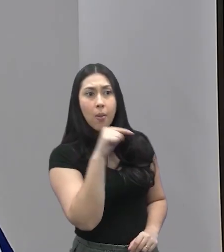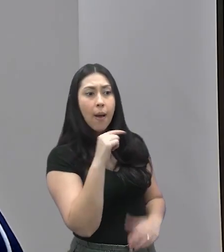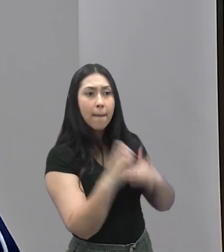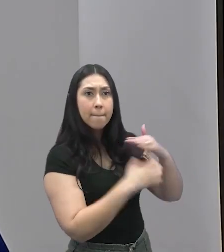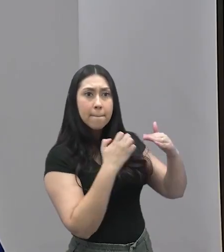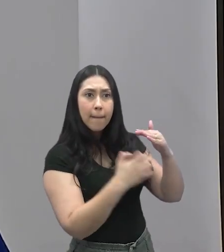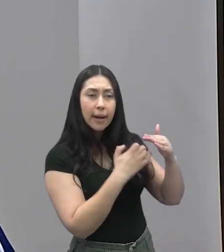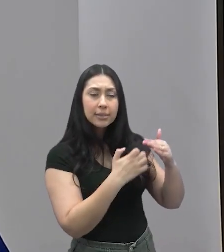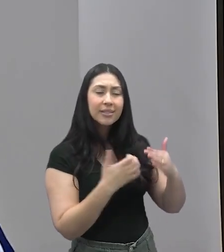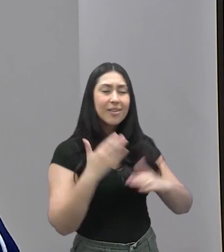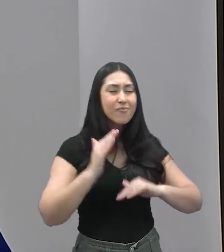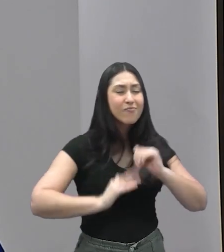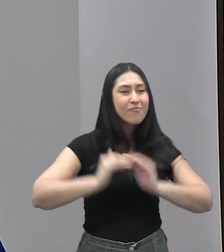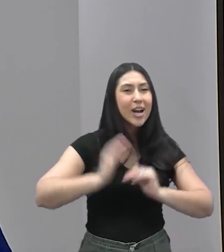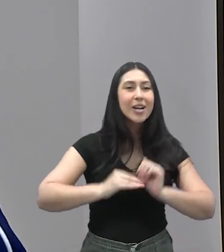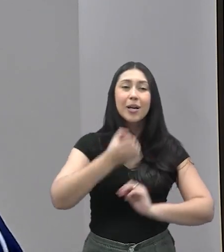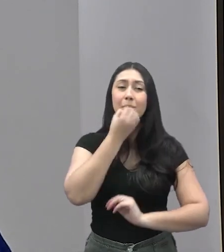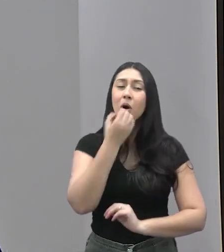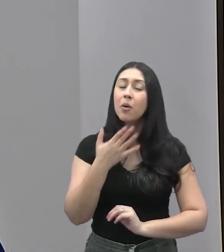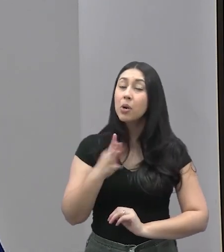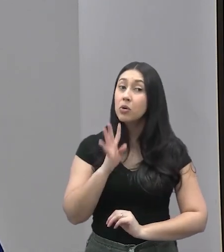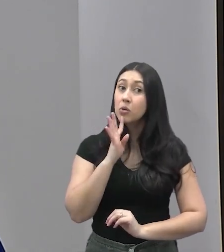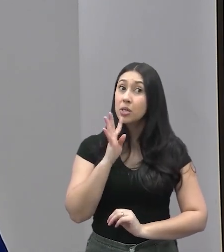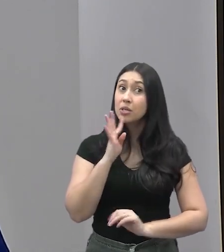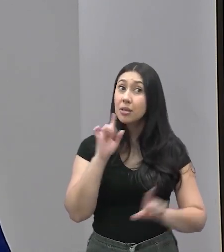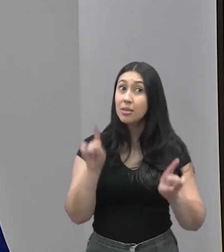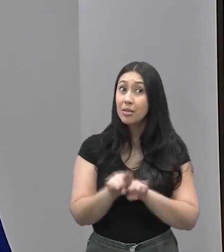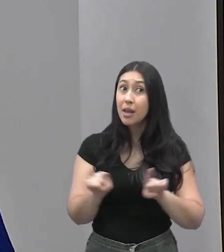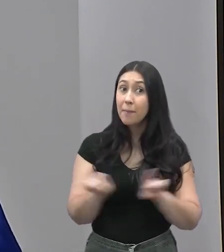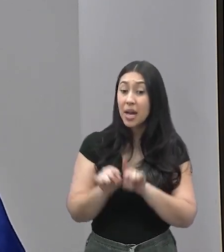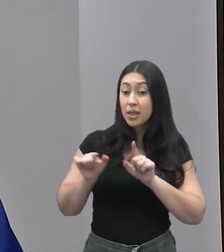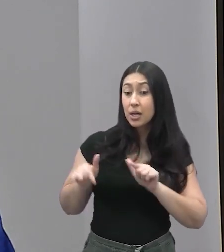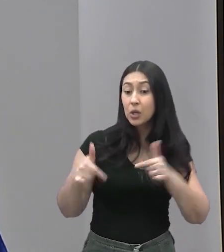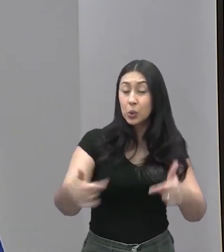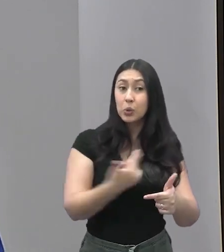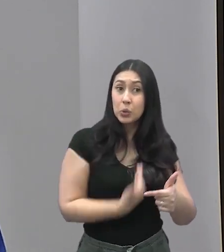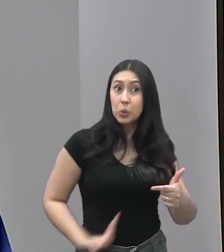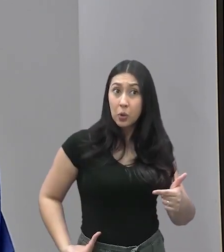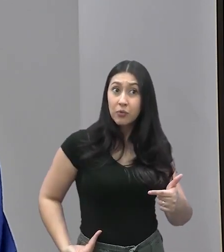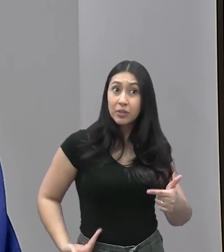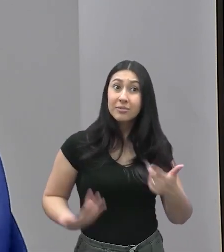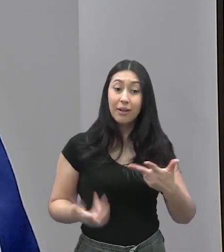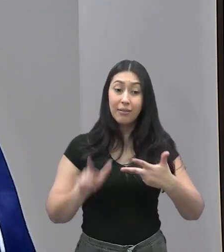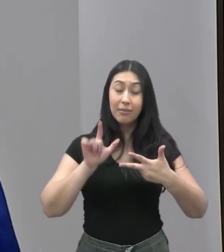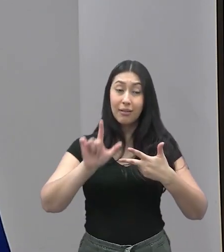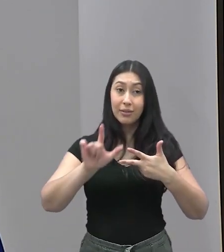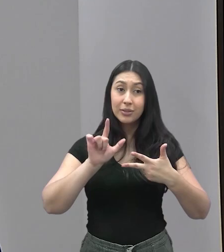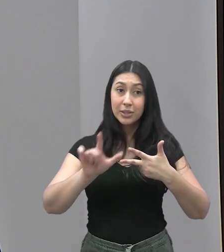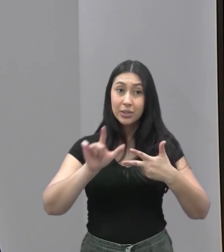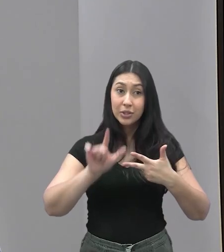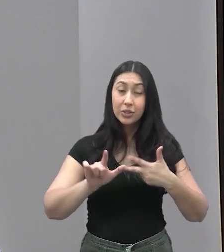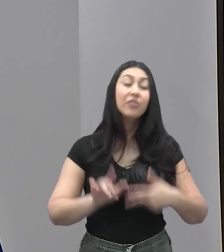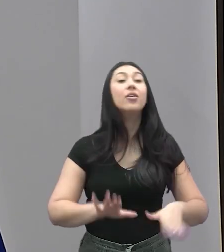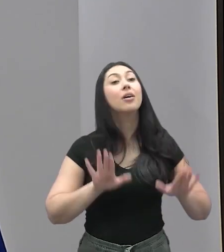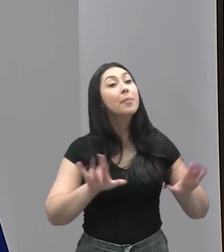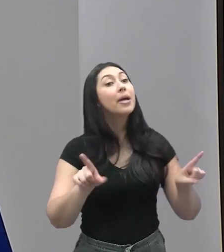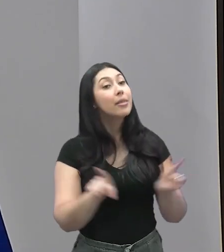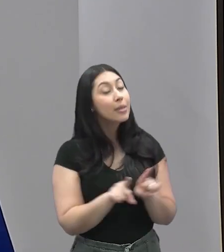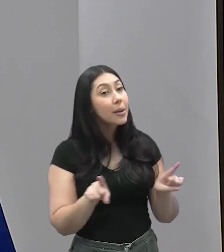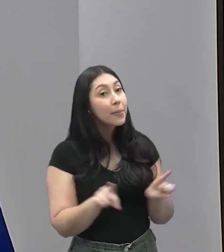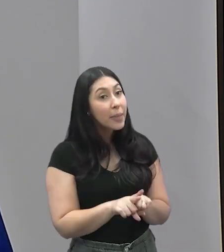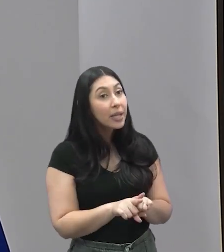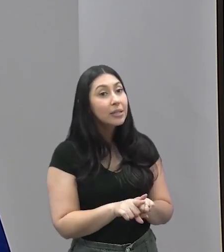bom exercício ali para ele entender como é que funciona a política pública a partir de um poder, que é o poder legislativo,